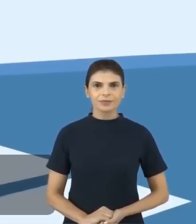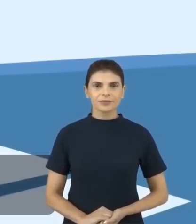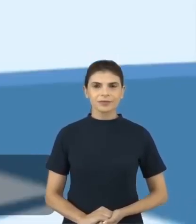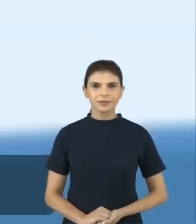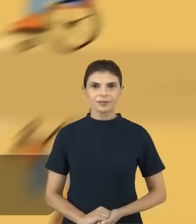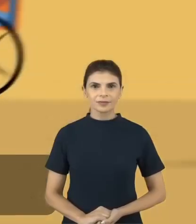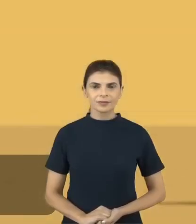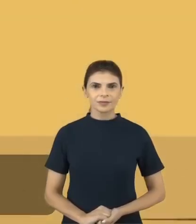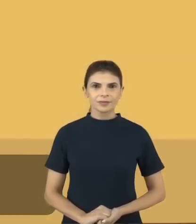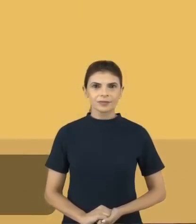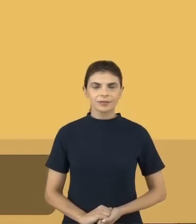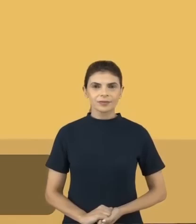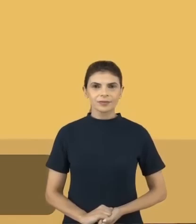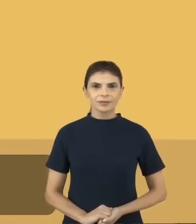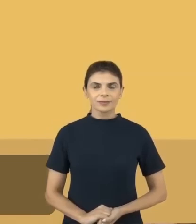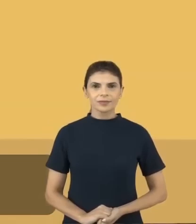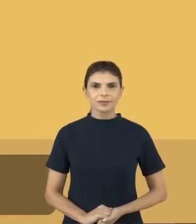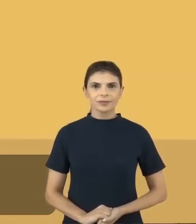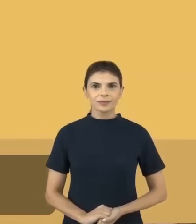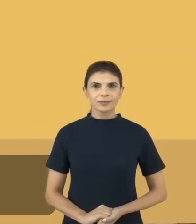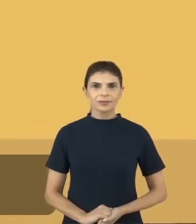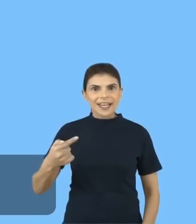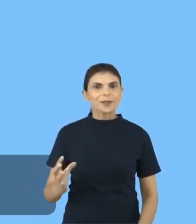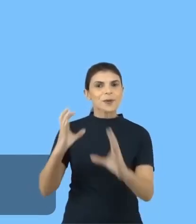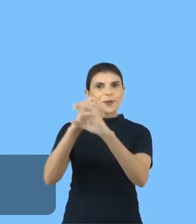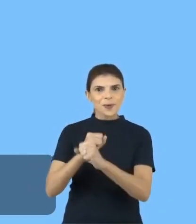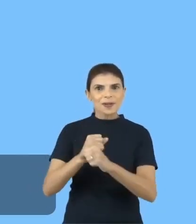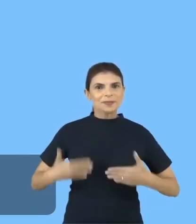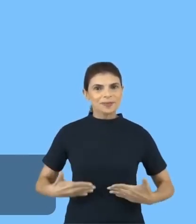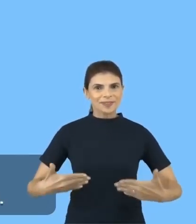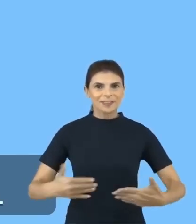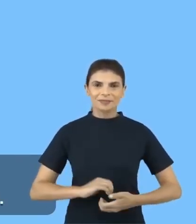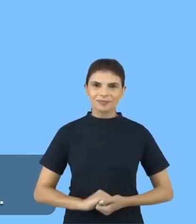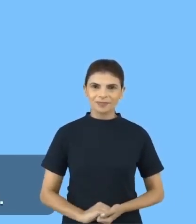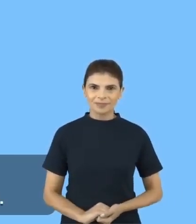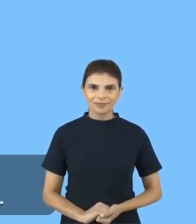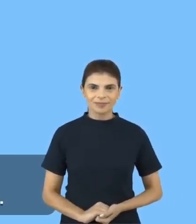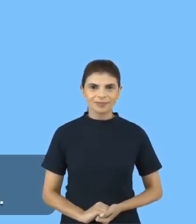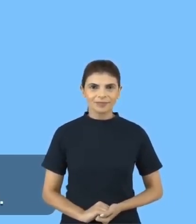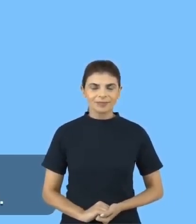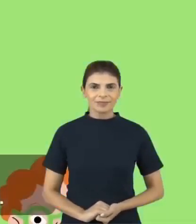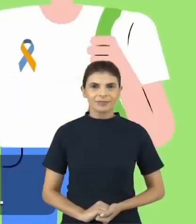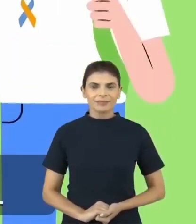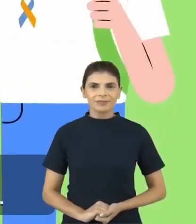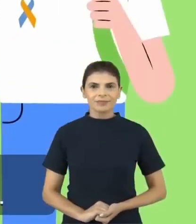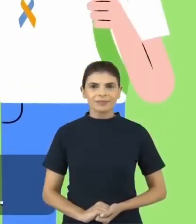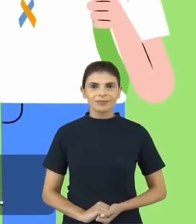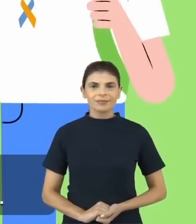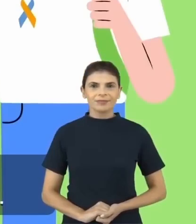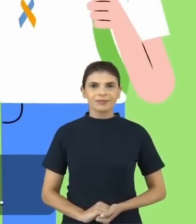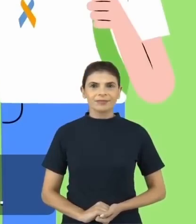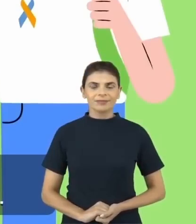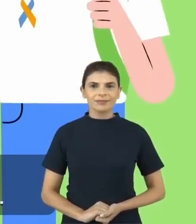que reúne ações de inclusão para pessoas com deficiência nas áreas de educação, saúde, acessibilidade e mercado de